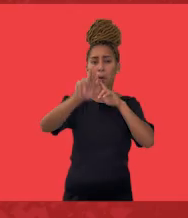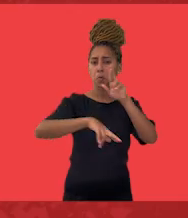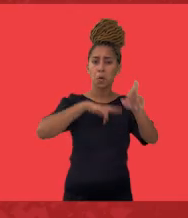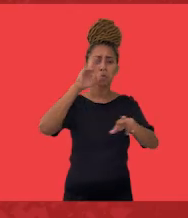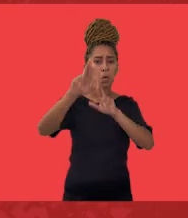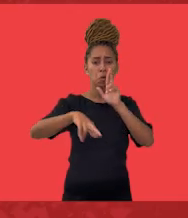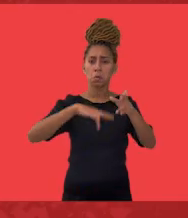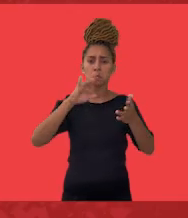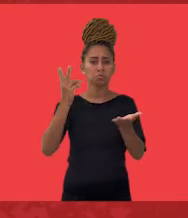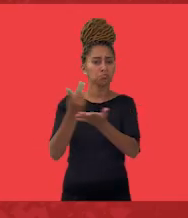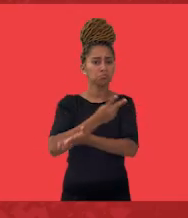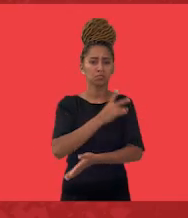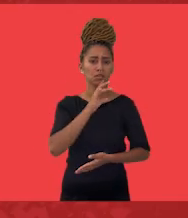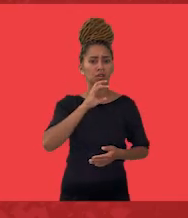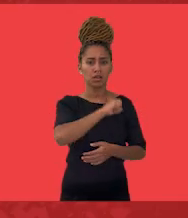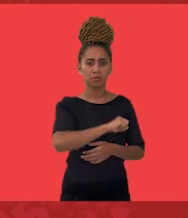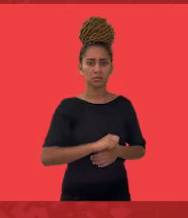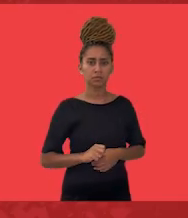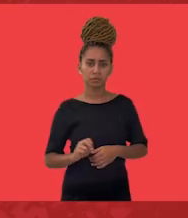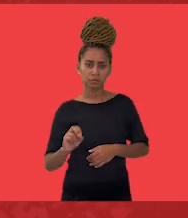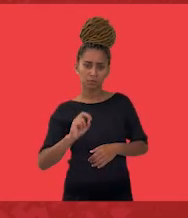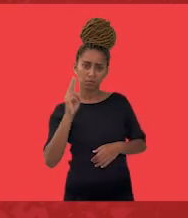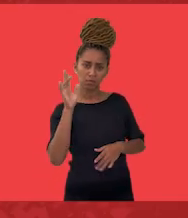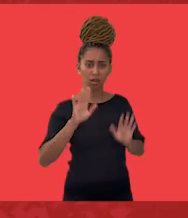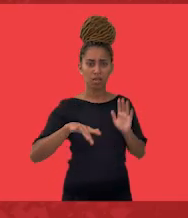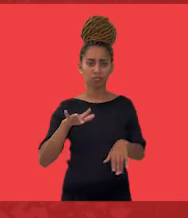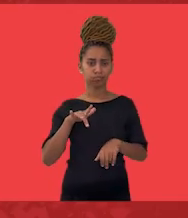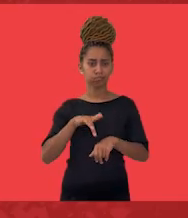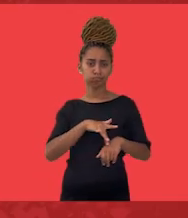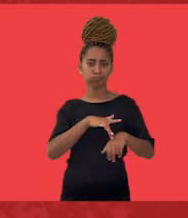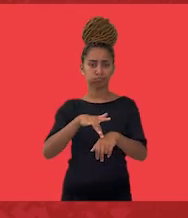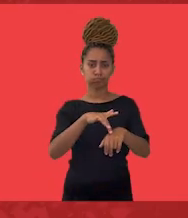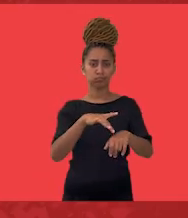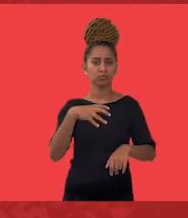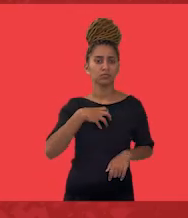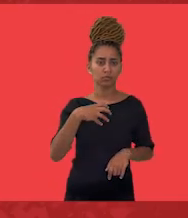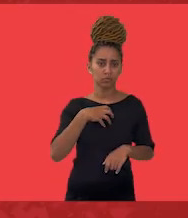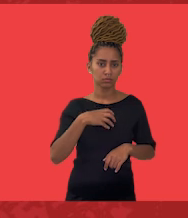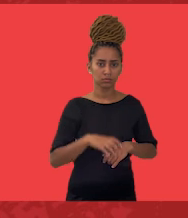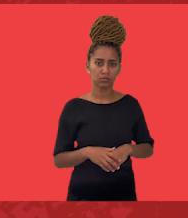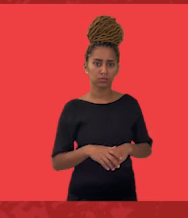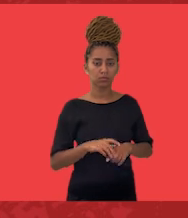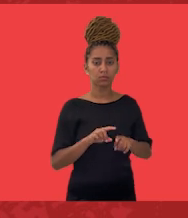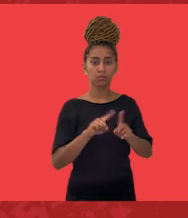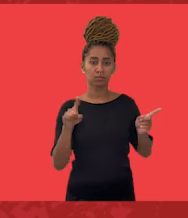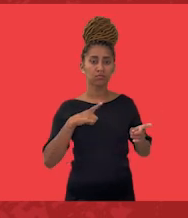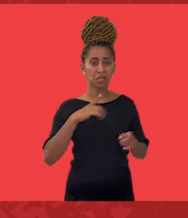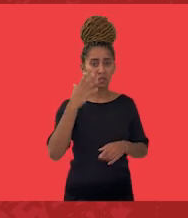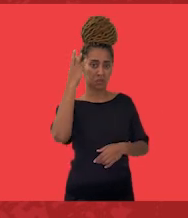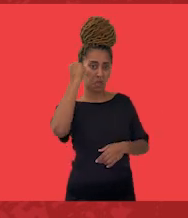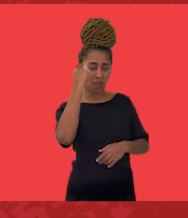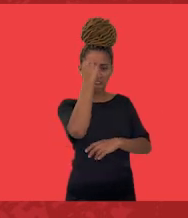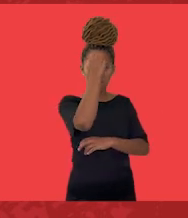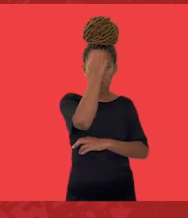Domino. A arte de empunhar elegantemente um cigarro. O fato de que sou carne e